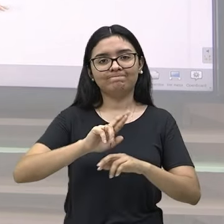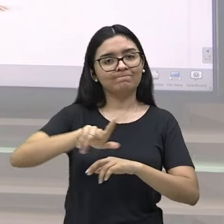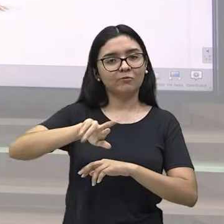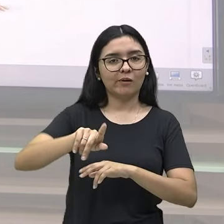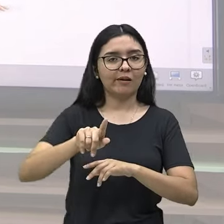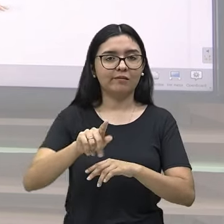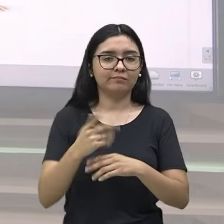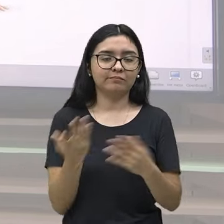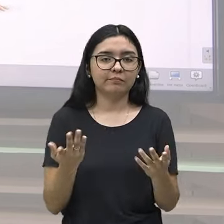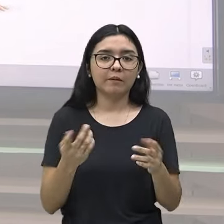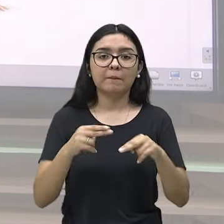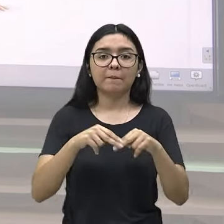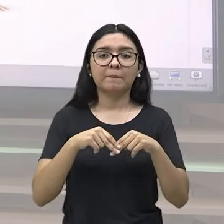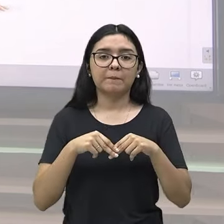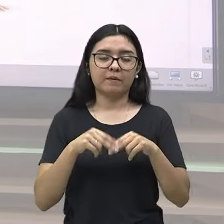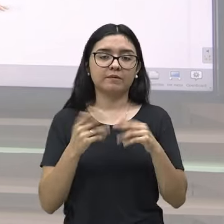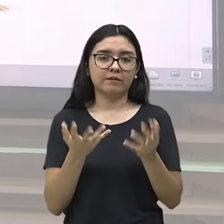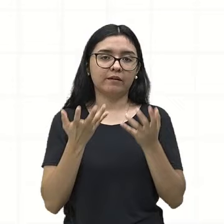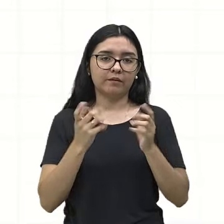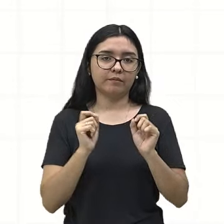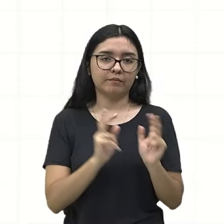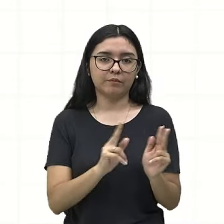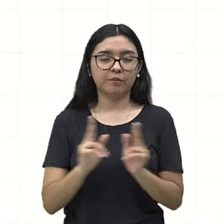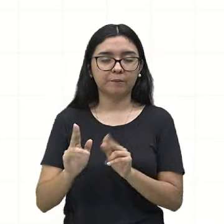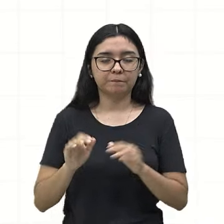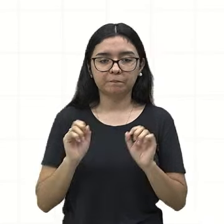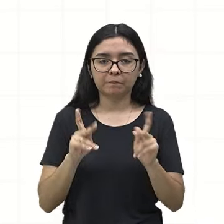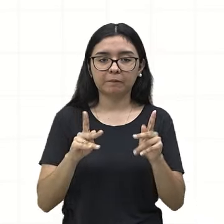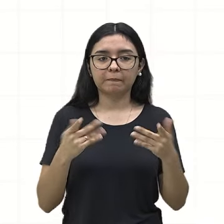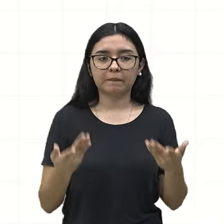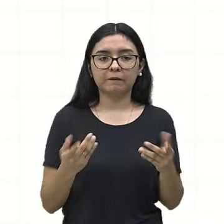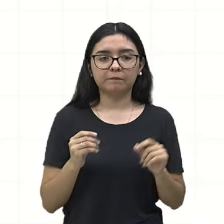mesma quantidade, tá legal? Acompanha só.